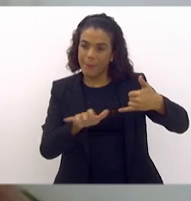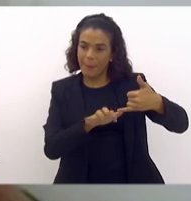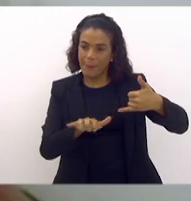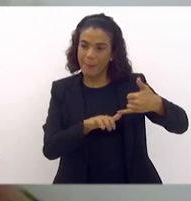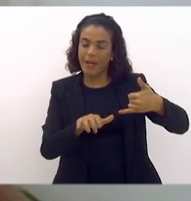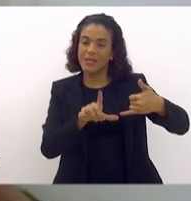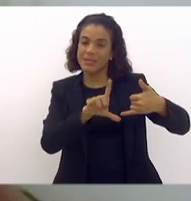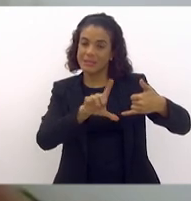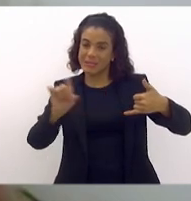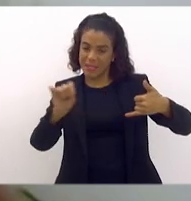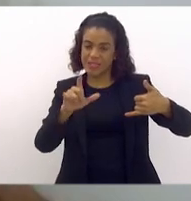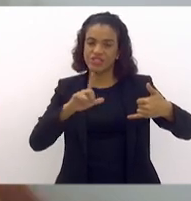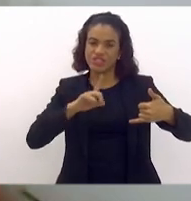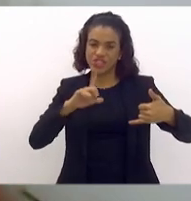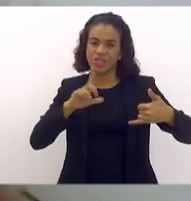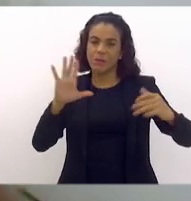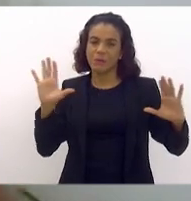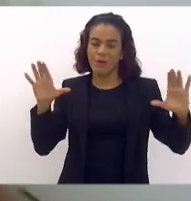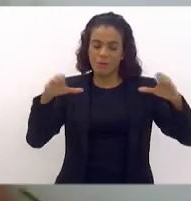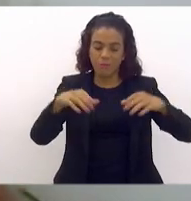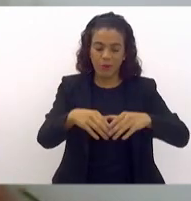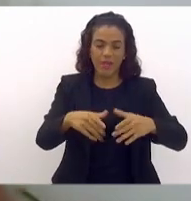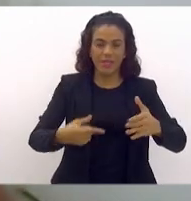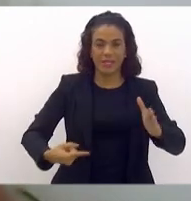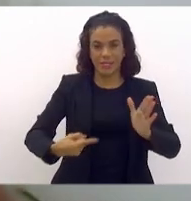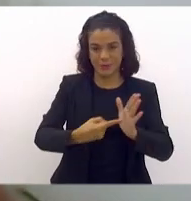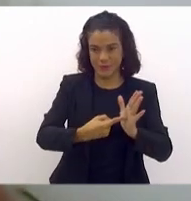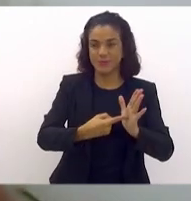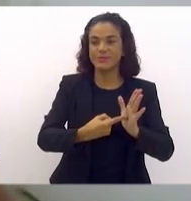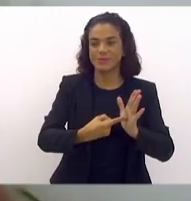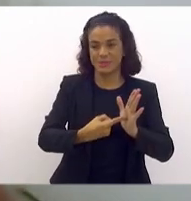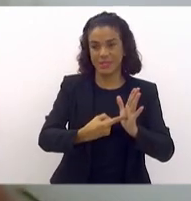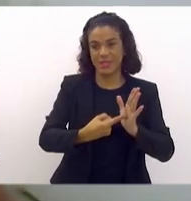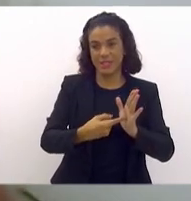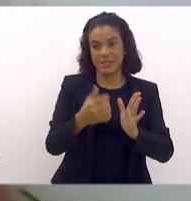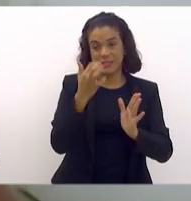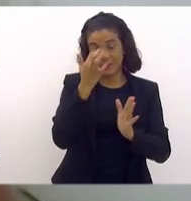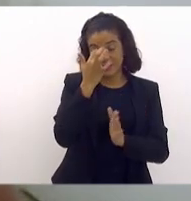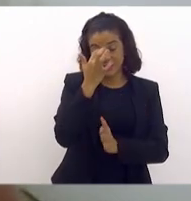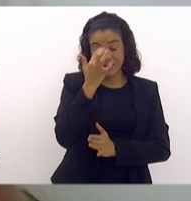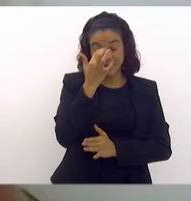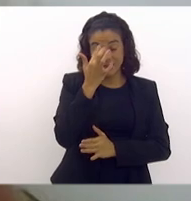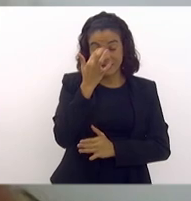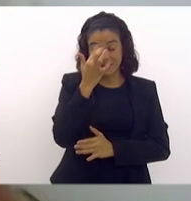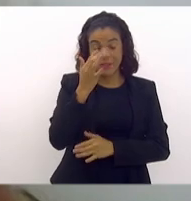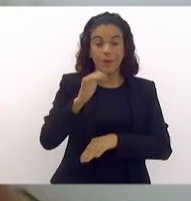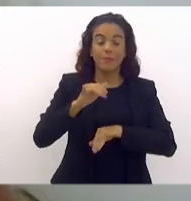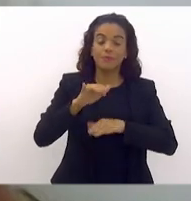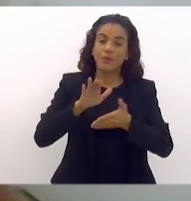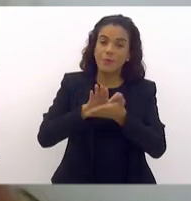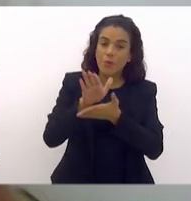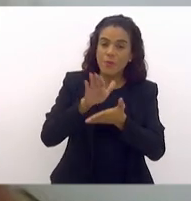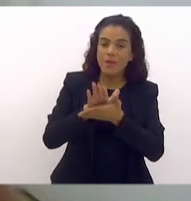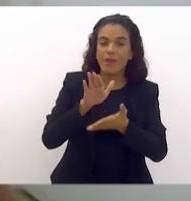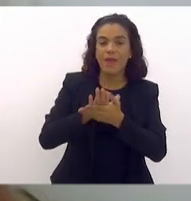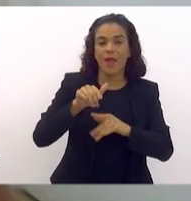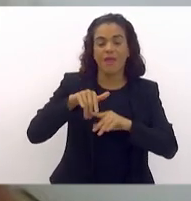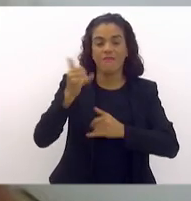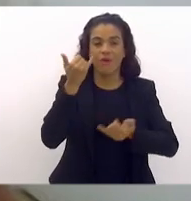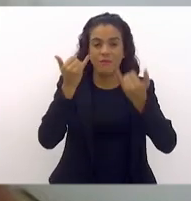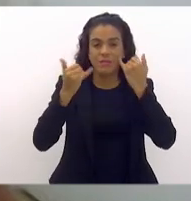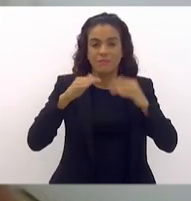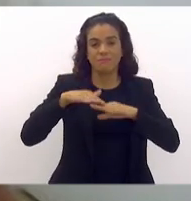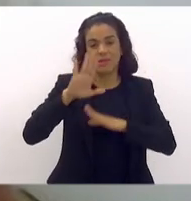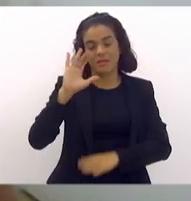poder centralizar essas denúncias, de poder, de alguma forma, publicar dados mais confiáveis sobre